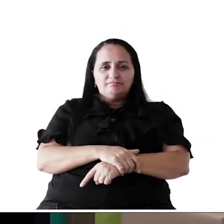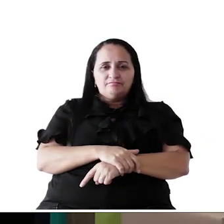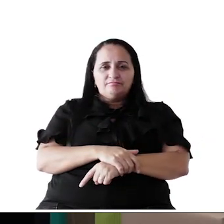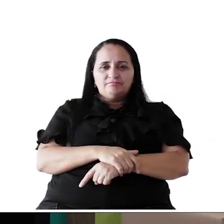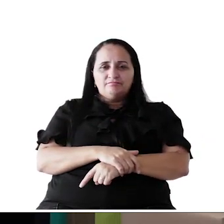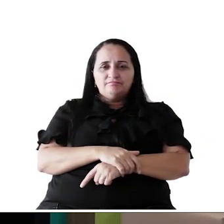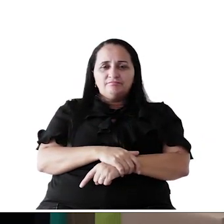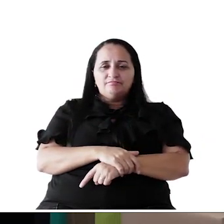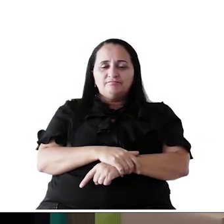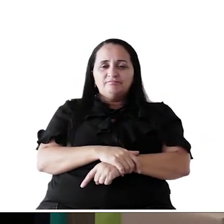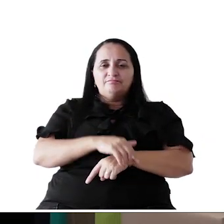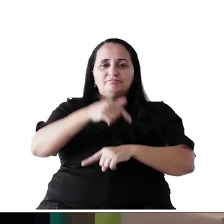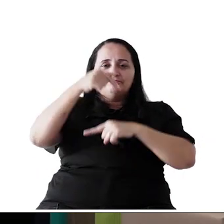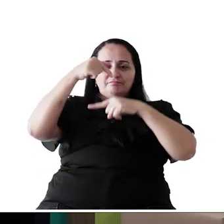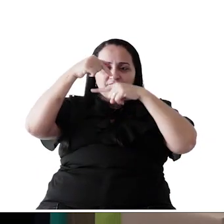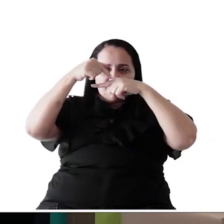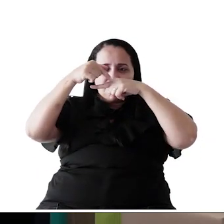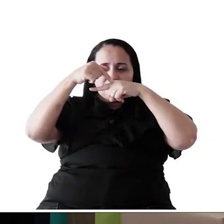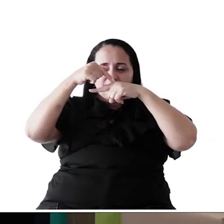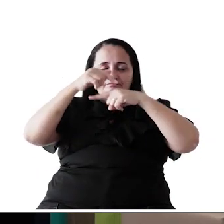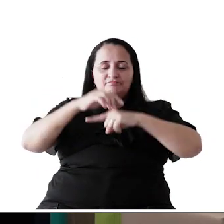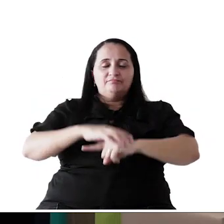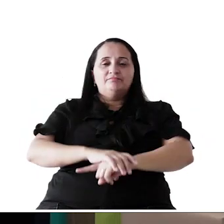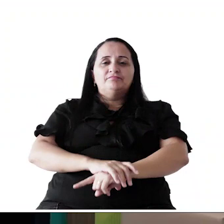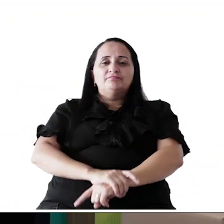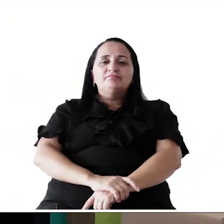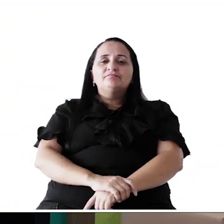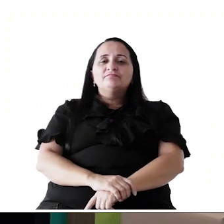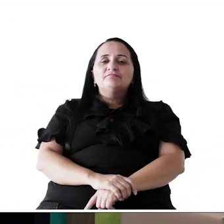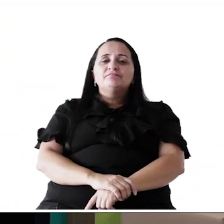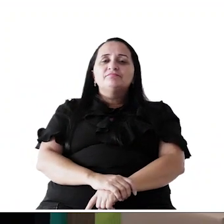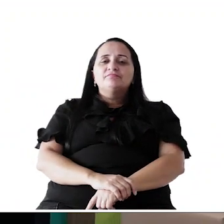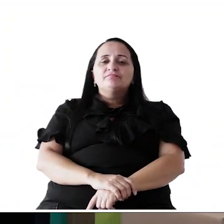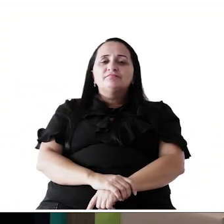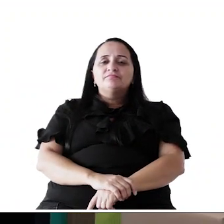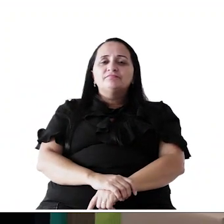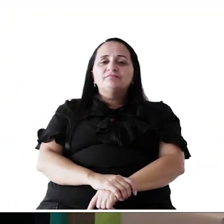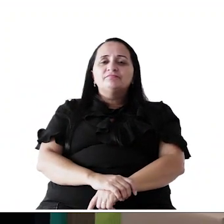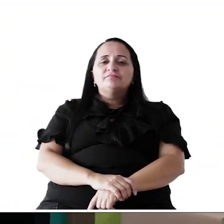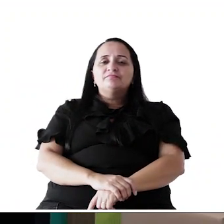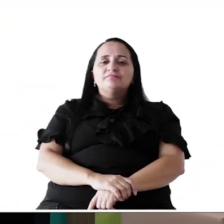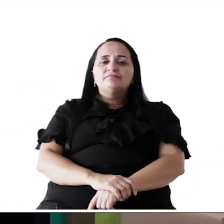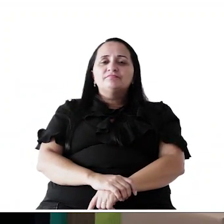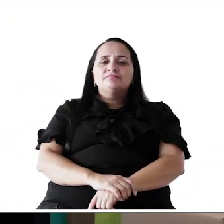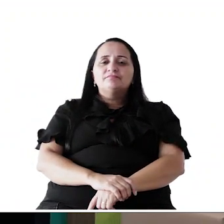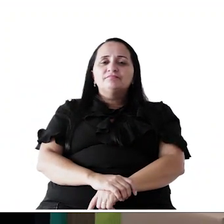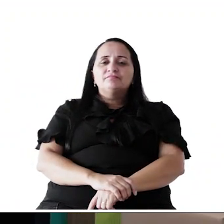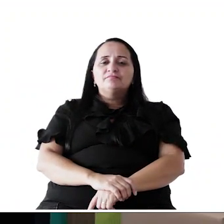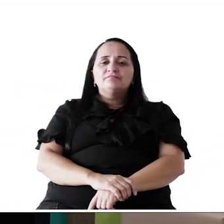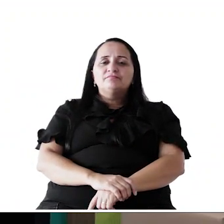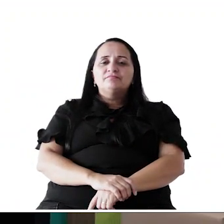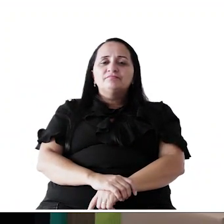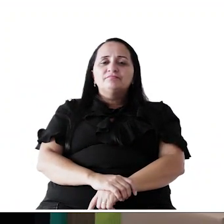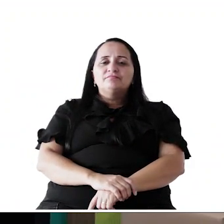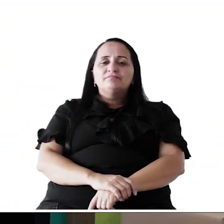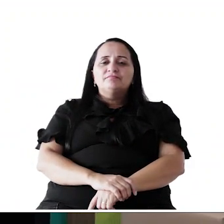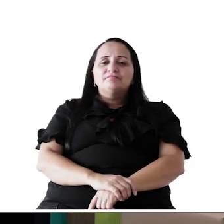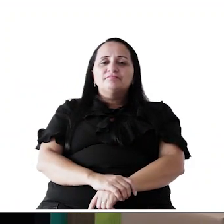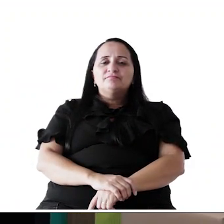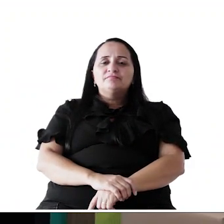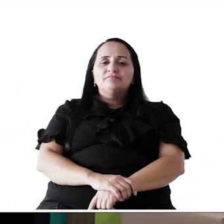7. 1, 2, 3, 4, 5, 6, 7.